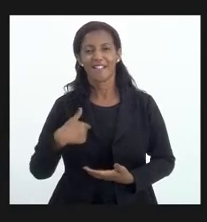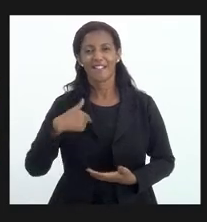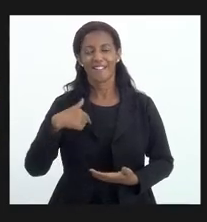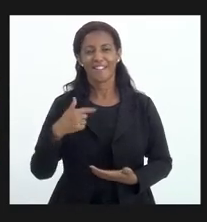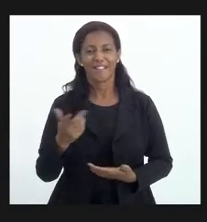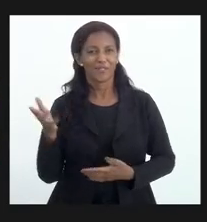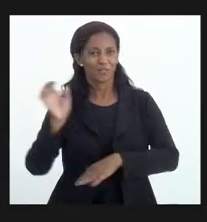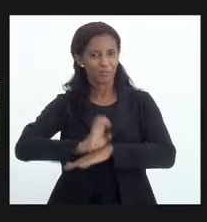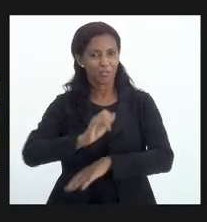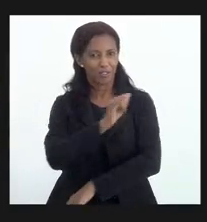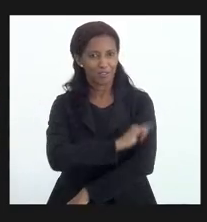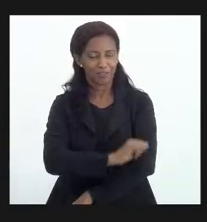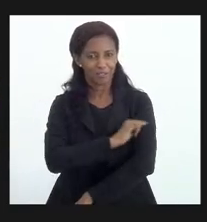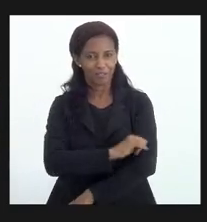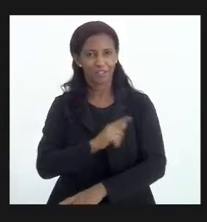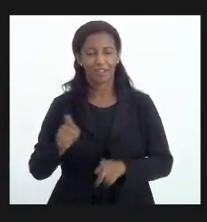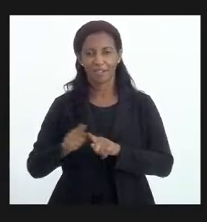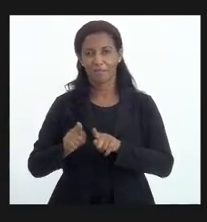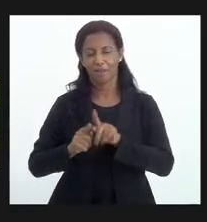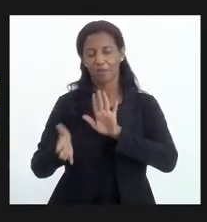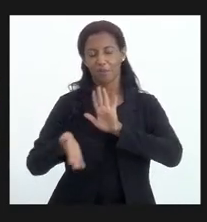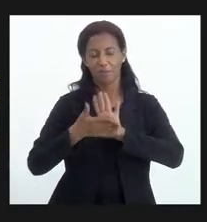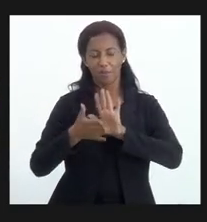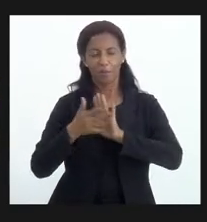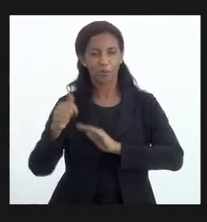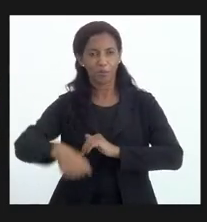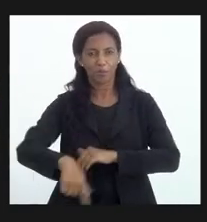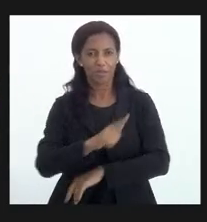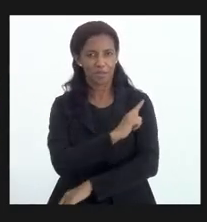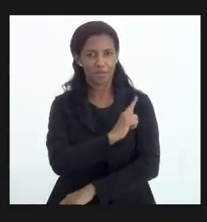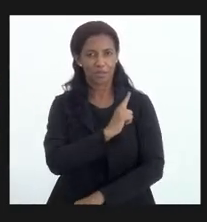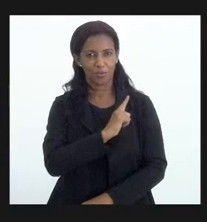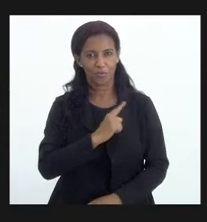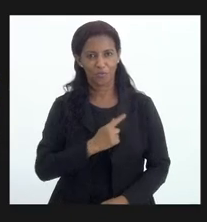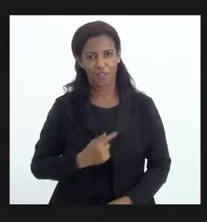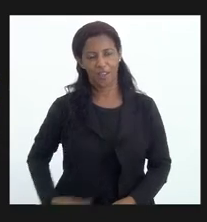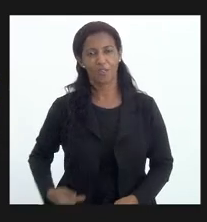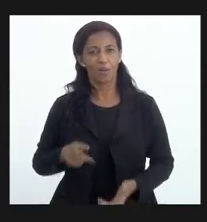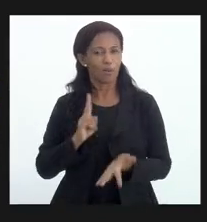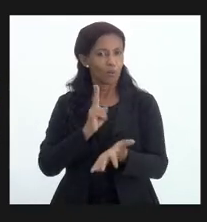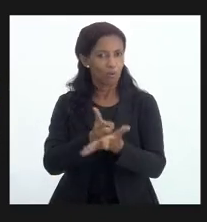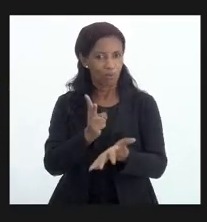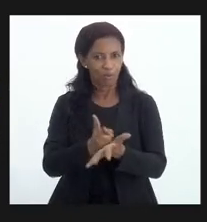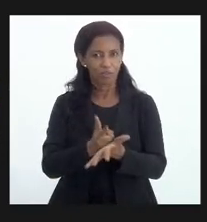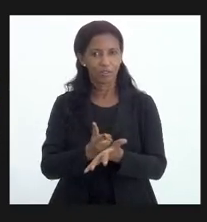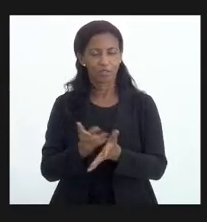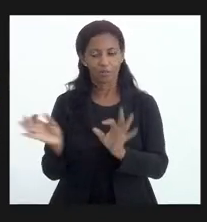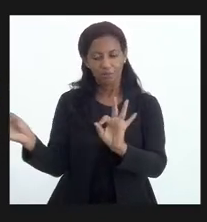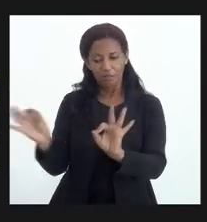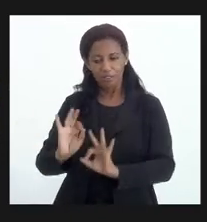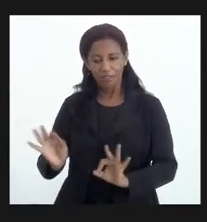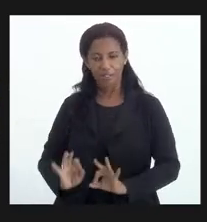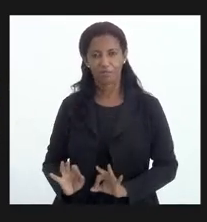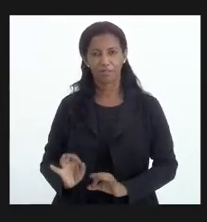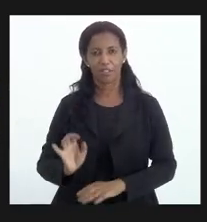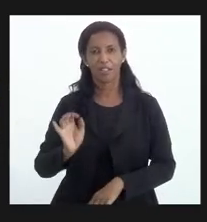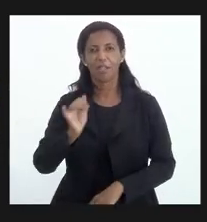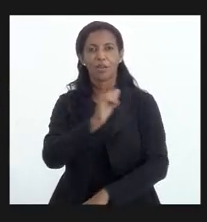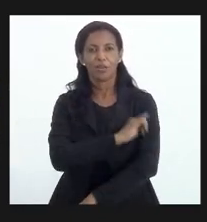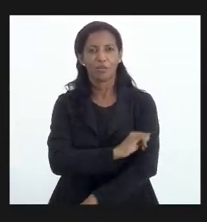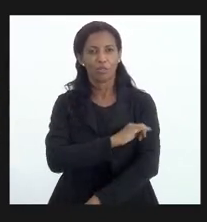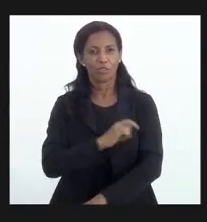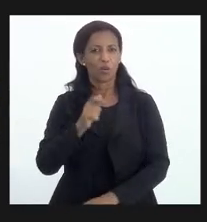do Rio de Janeiro também não foi proposta por este governo. Ela é uma continuidade. Mas que sem ela, o Rio de Janeiro não